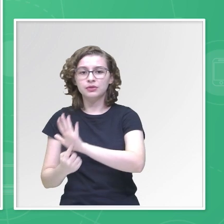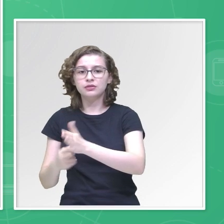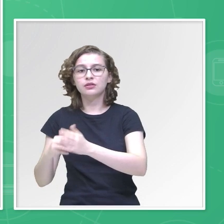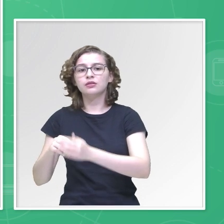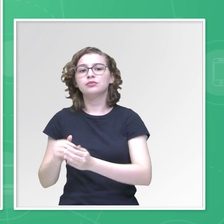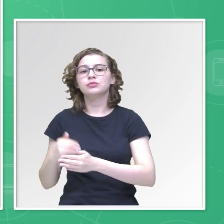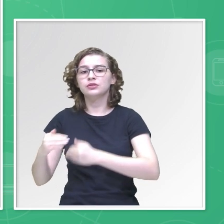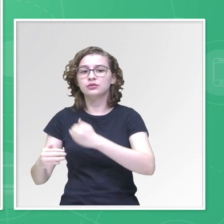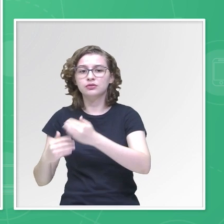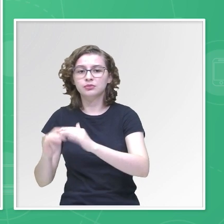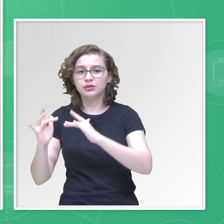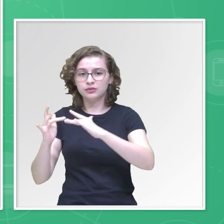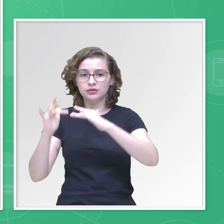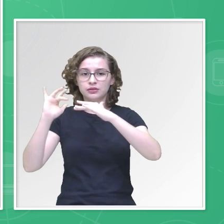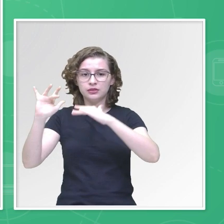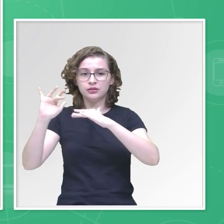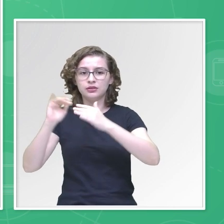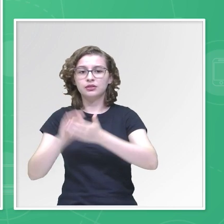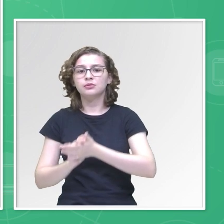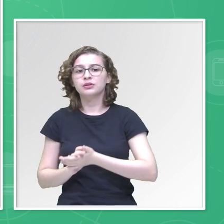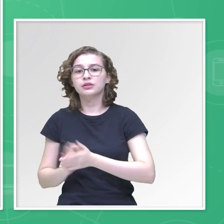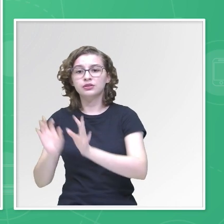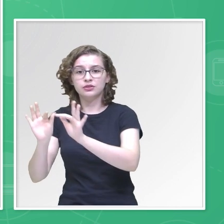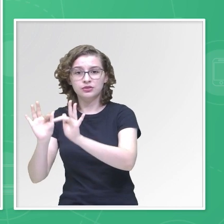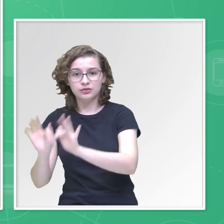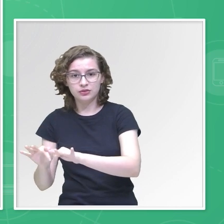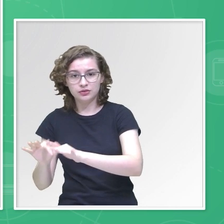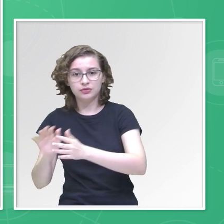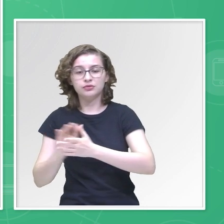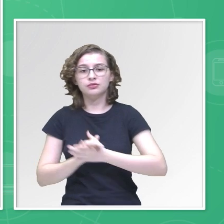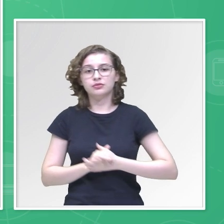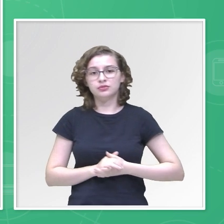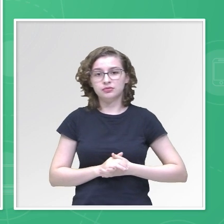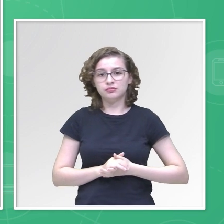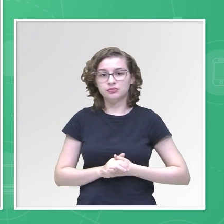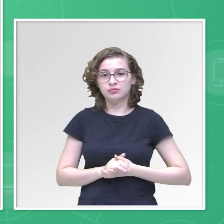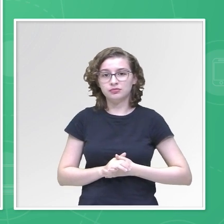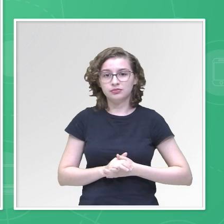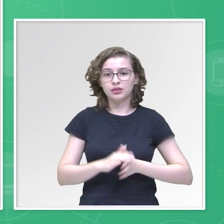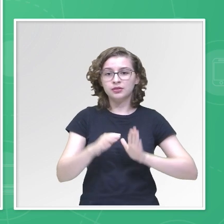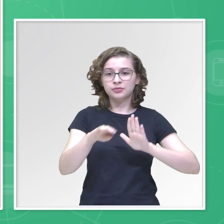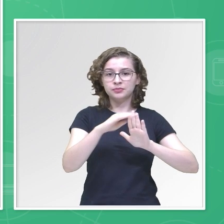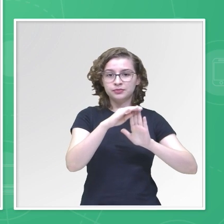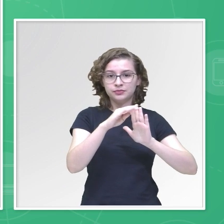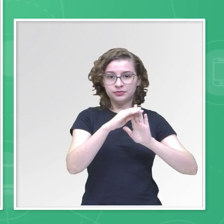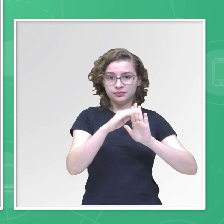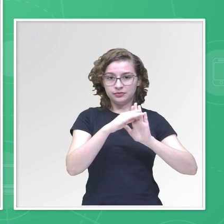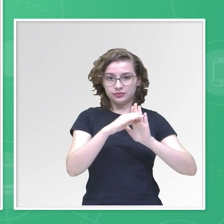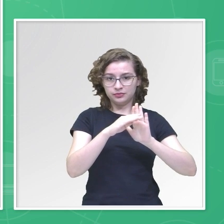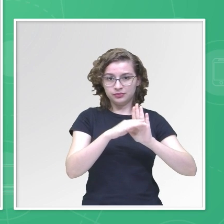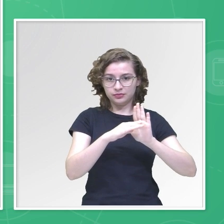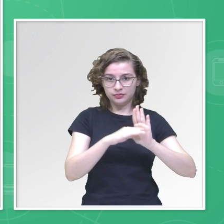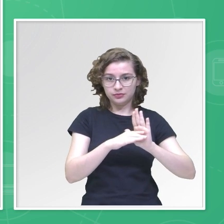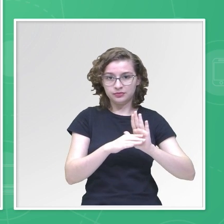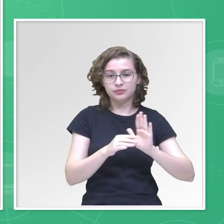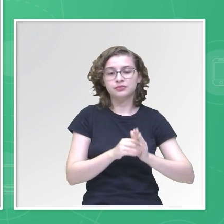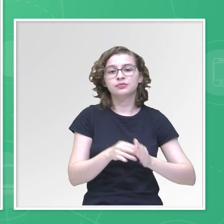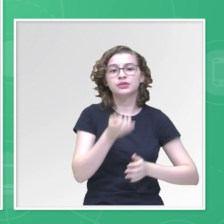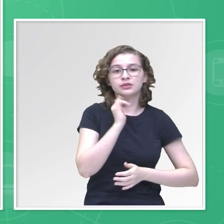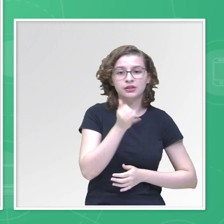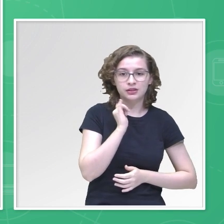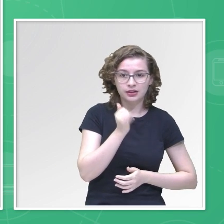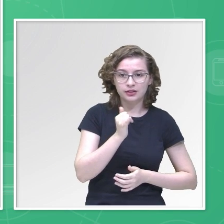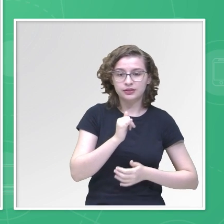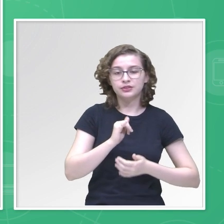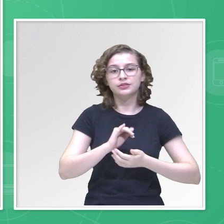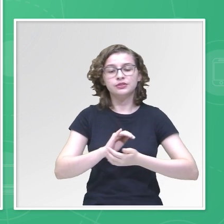do desenvolvendo a história temos o desenvolvimento onde as ações não ocorrer temos o clima que é o ponto máximo e